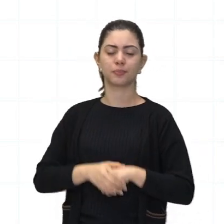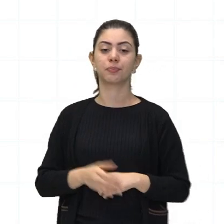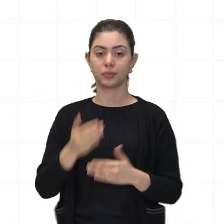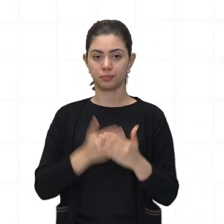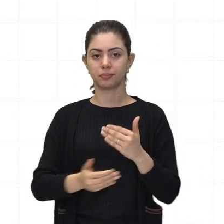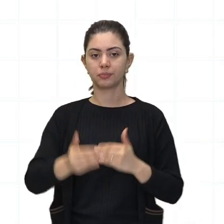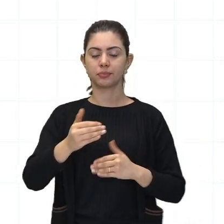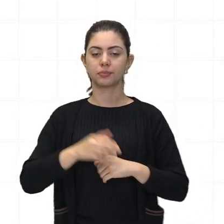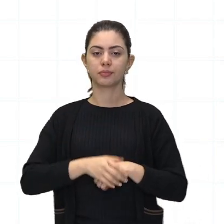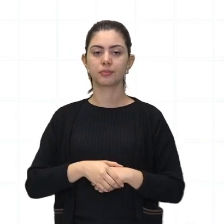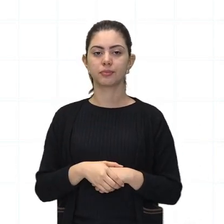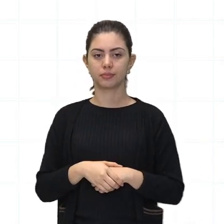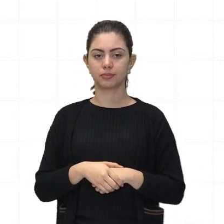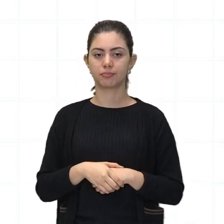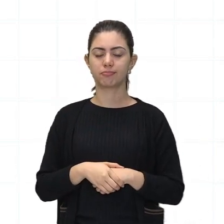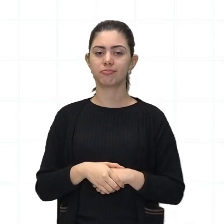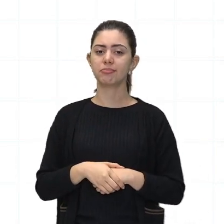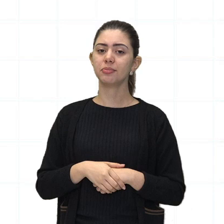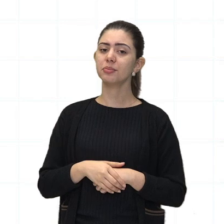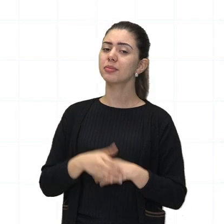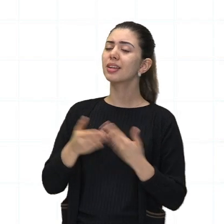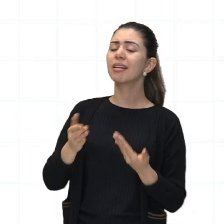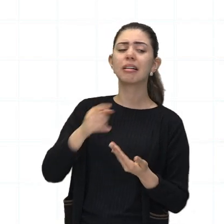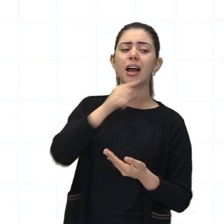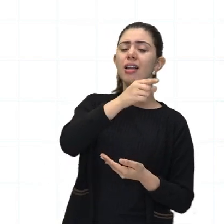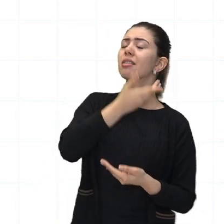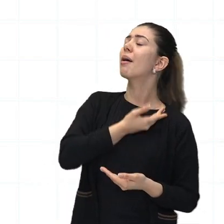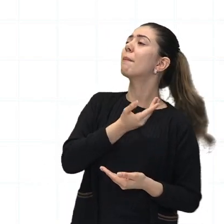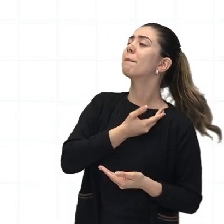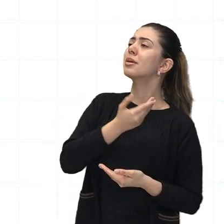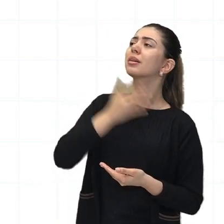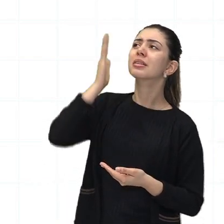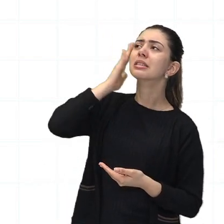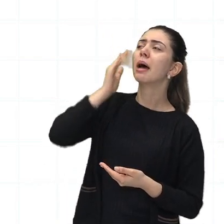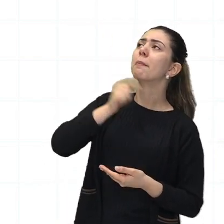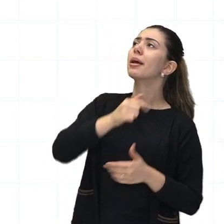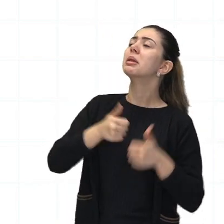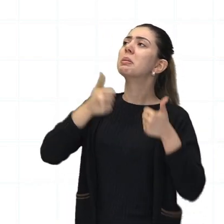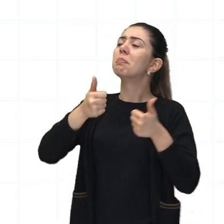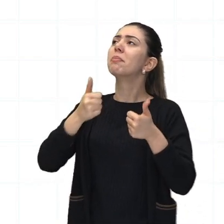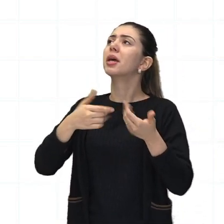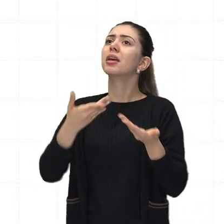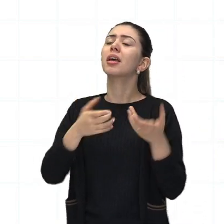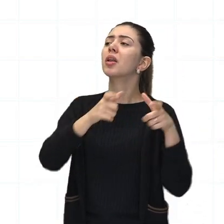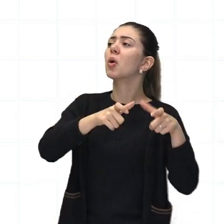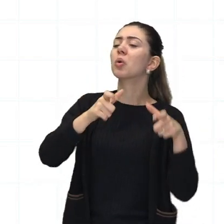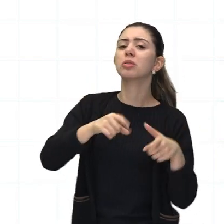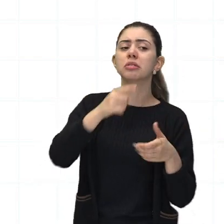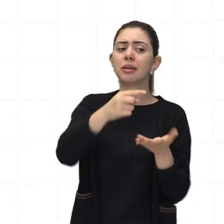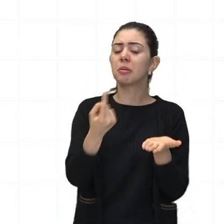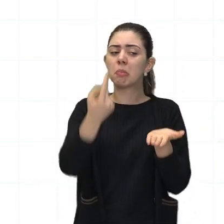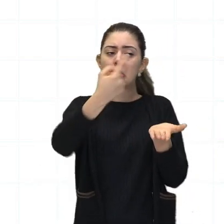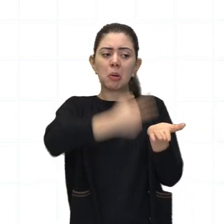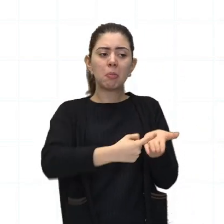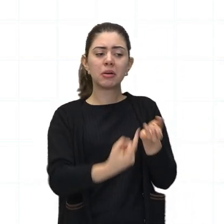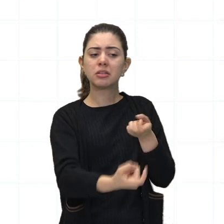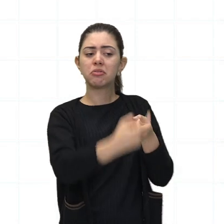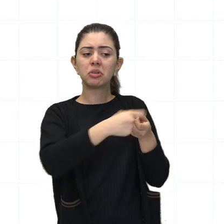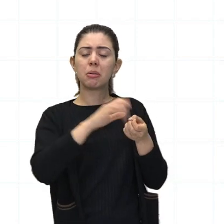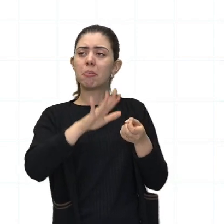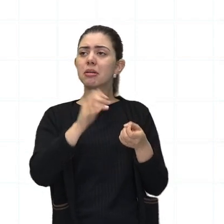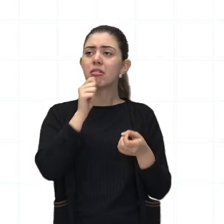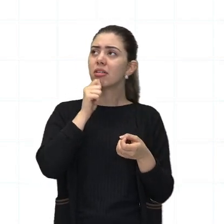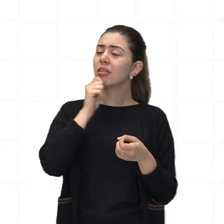gente tem: sabeis notícias do meu amigo, aquele que não cumpriu o que combinou comigo?